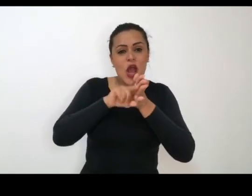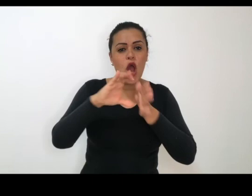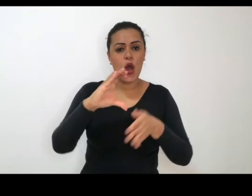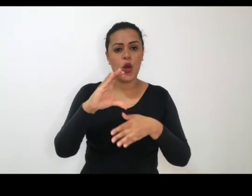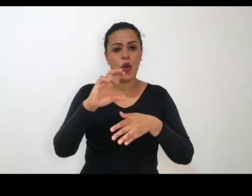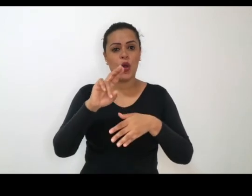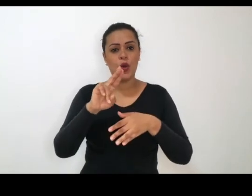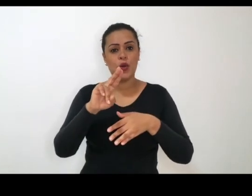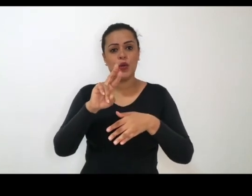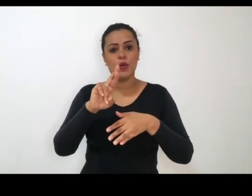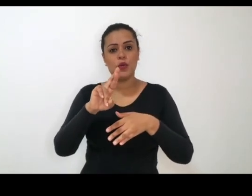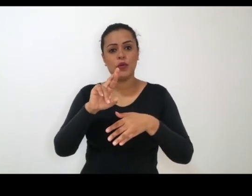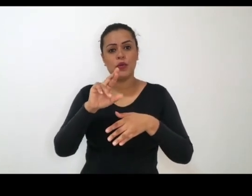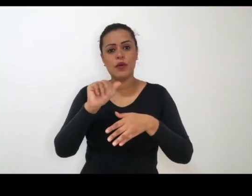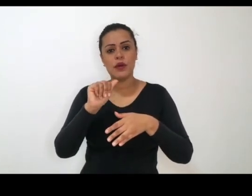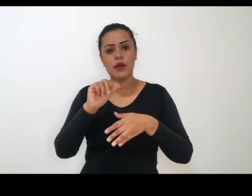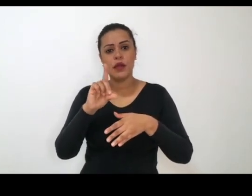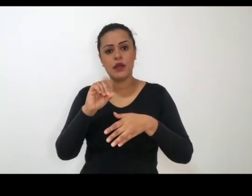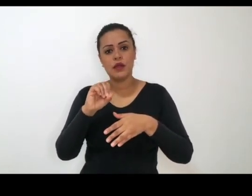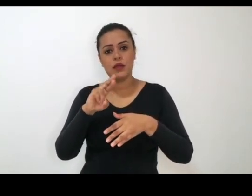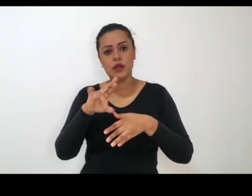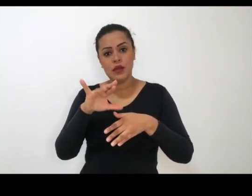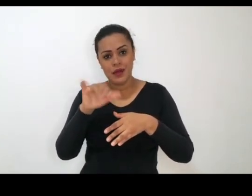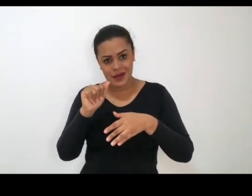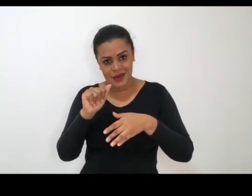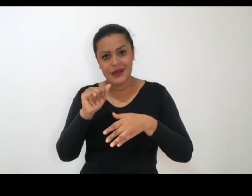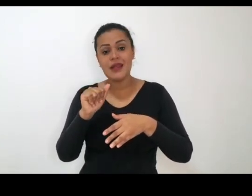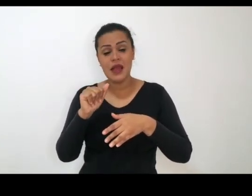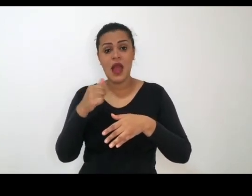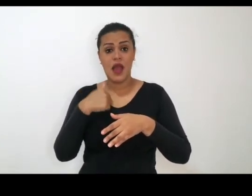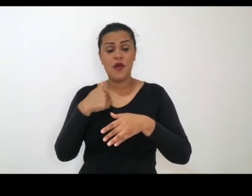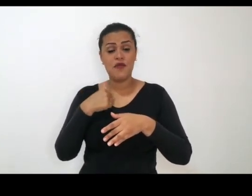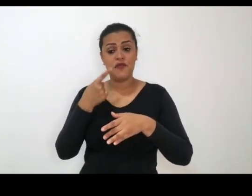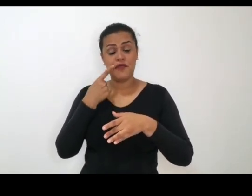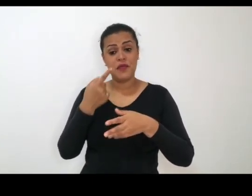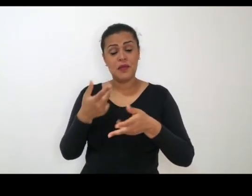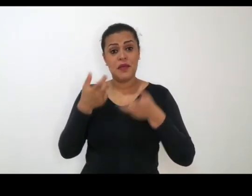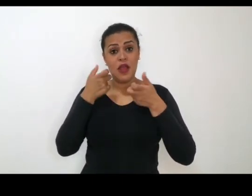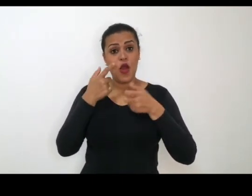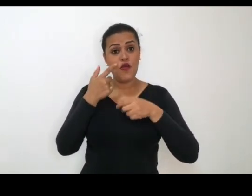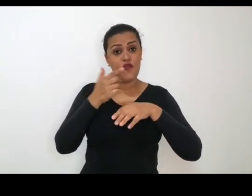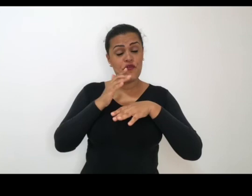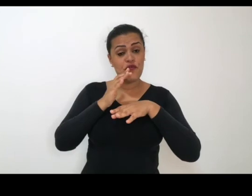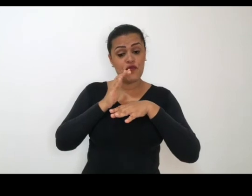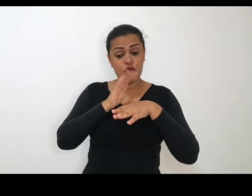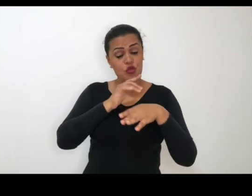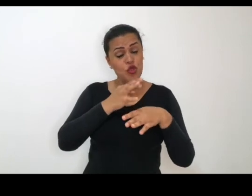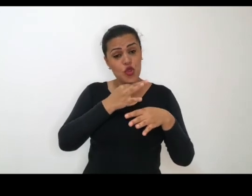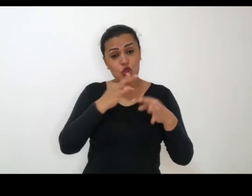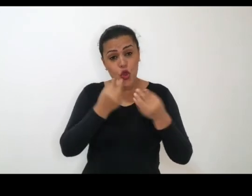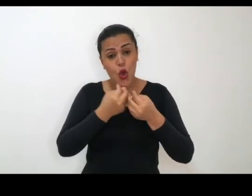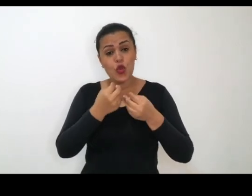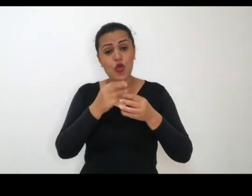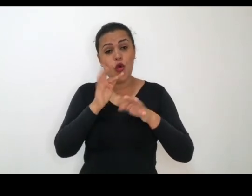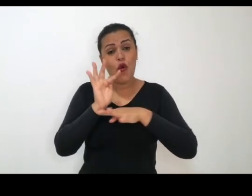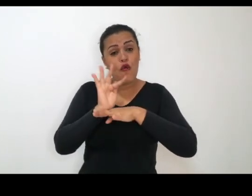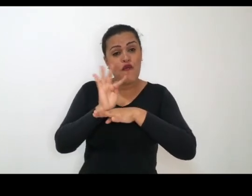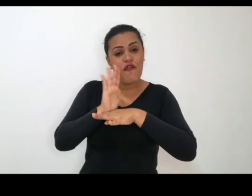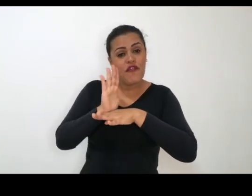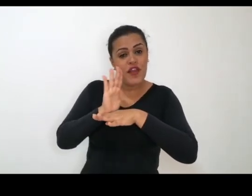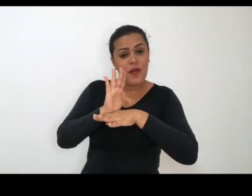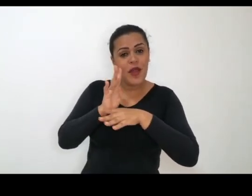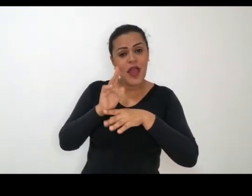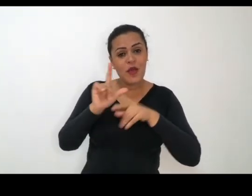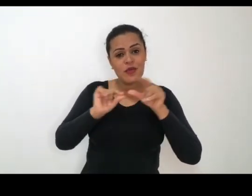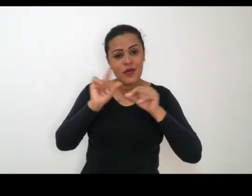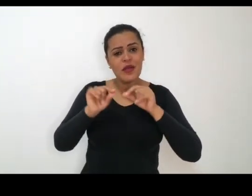e todos os filmes que eu escolhi eram filmes que estão na internet, né? Então, por que